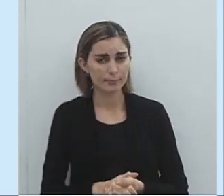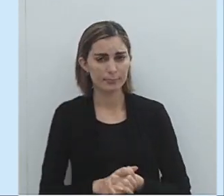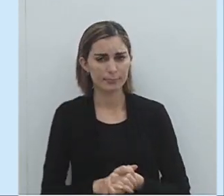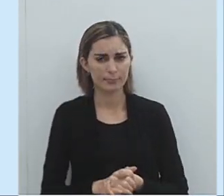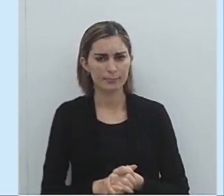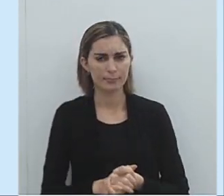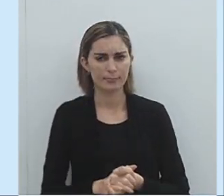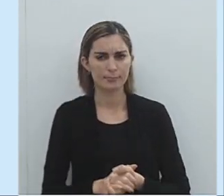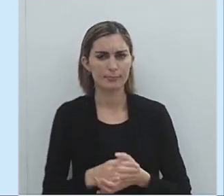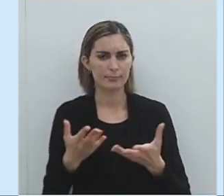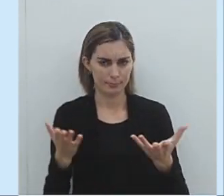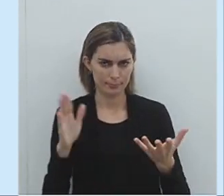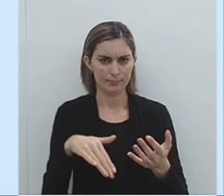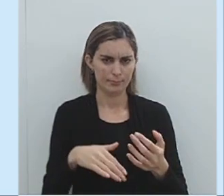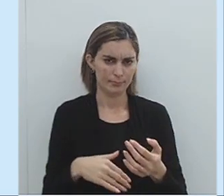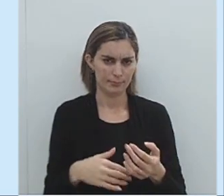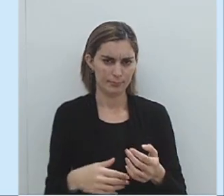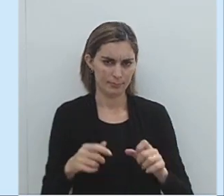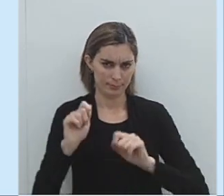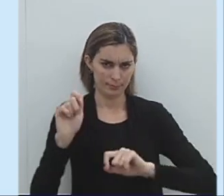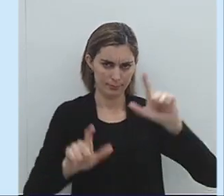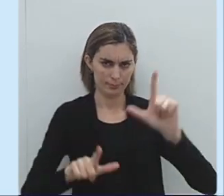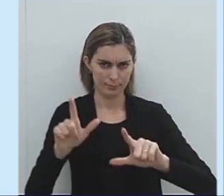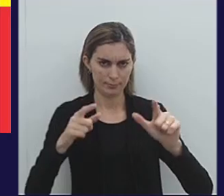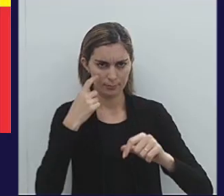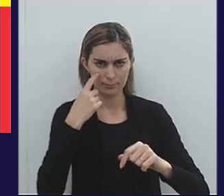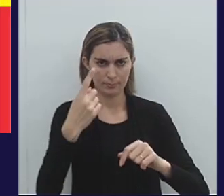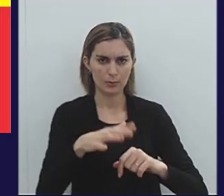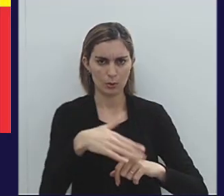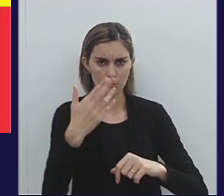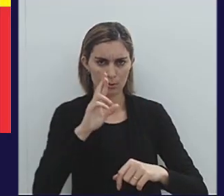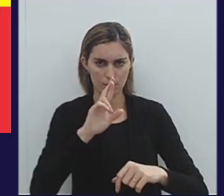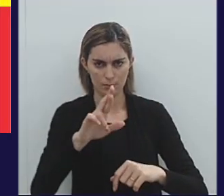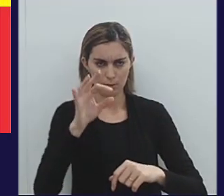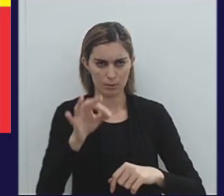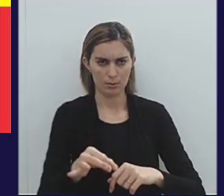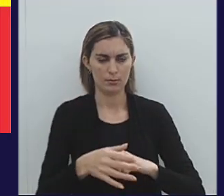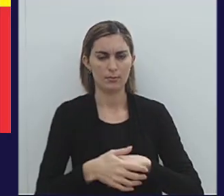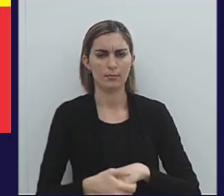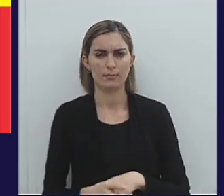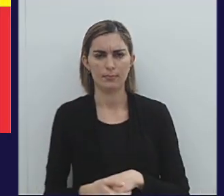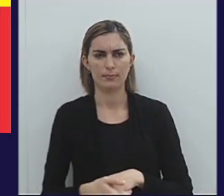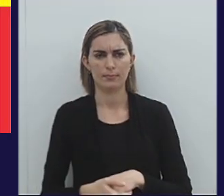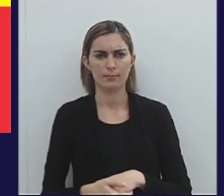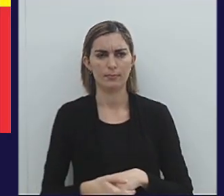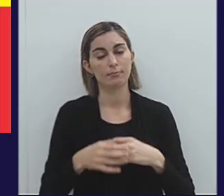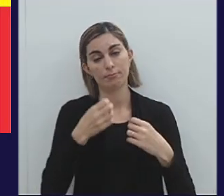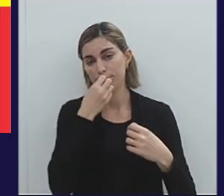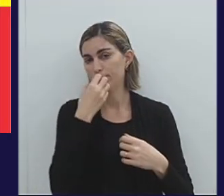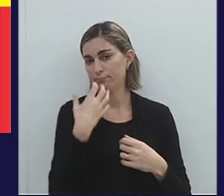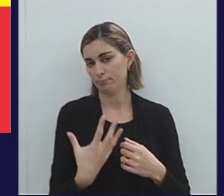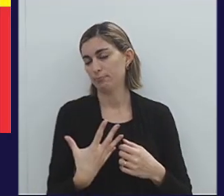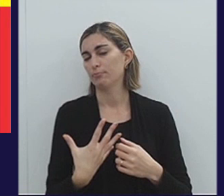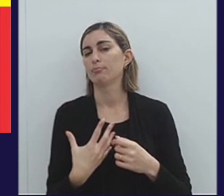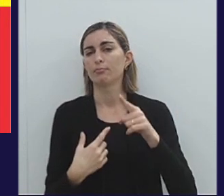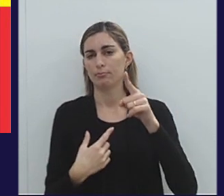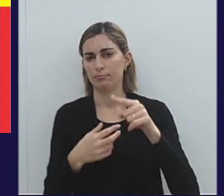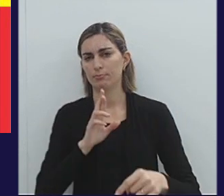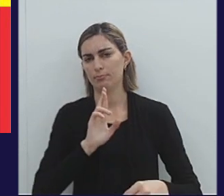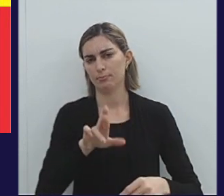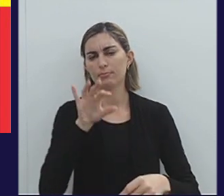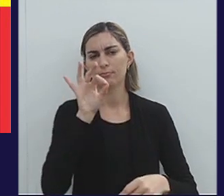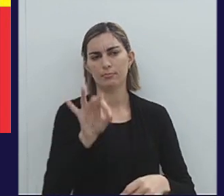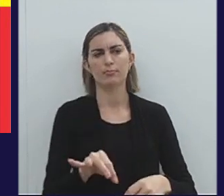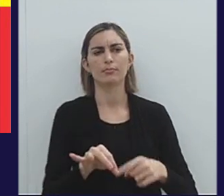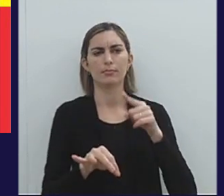Pensaram? Vamos lá para a telinha para a gente ver qual é a alternativa correta? Bom, a